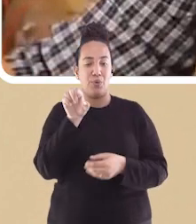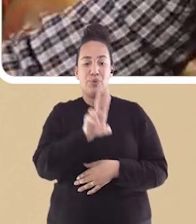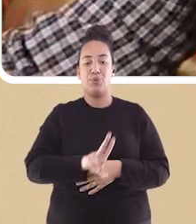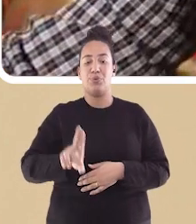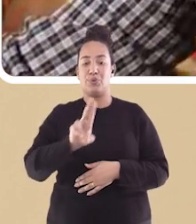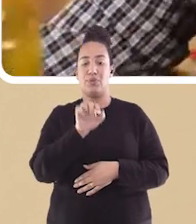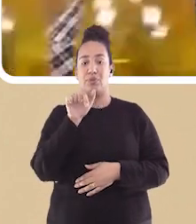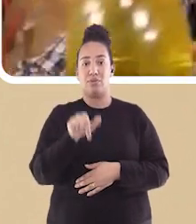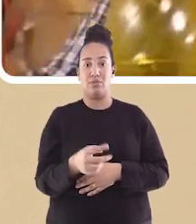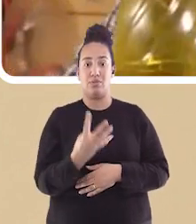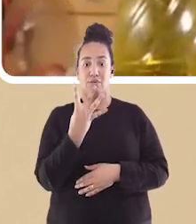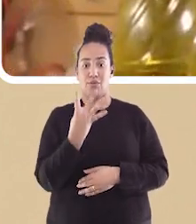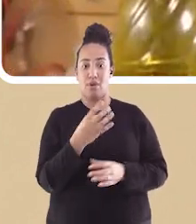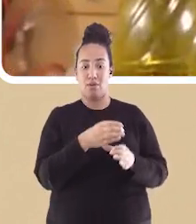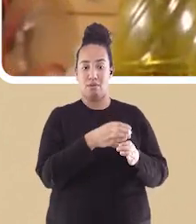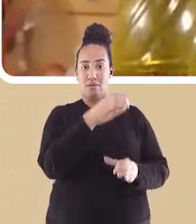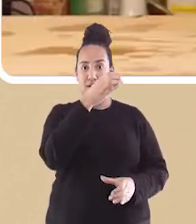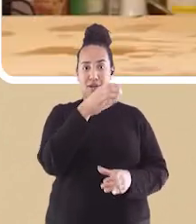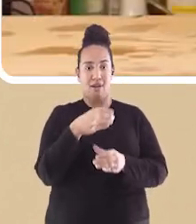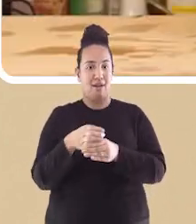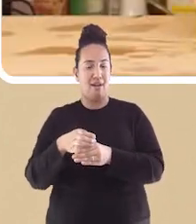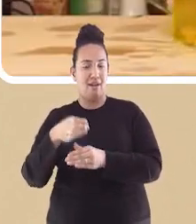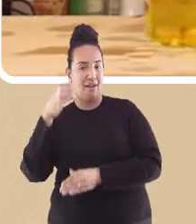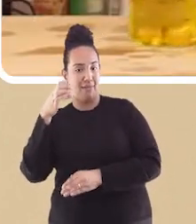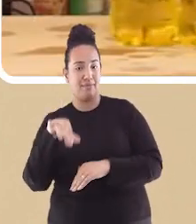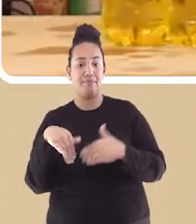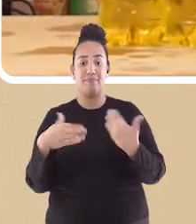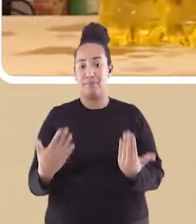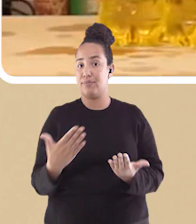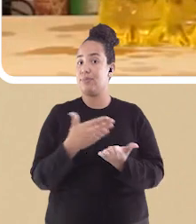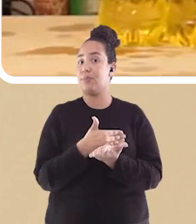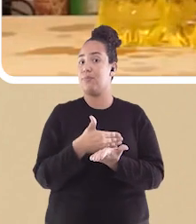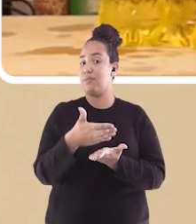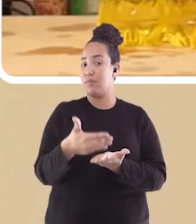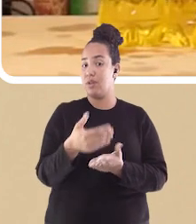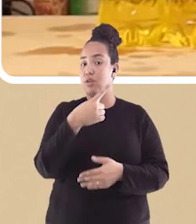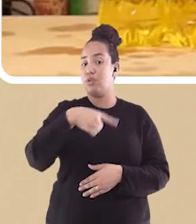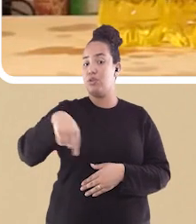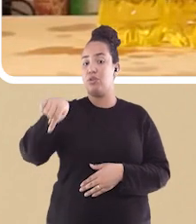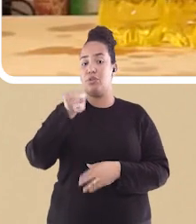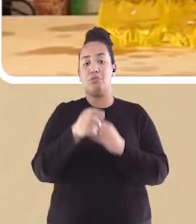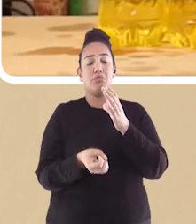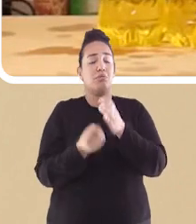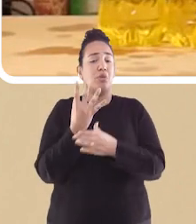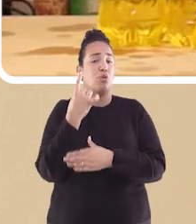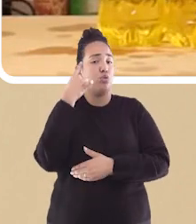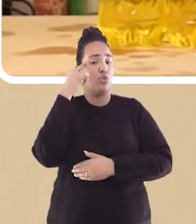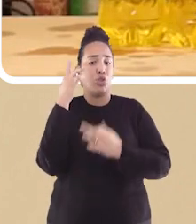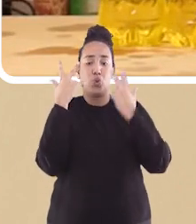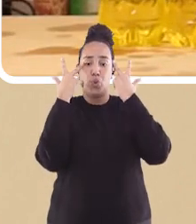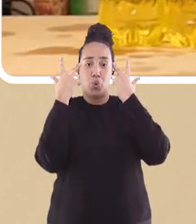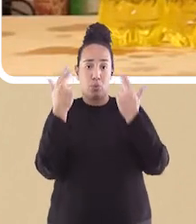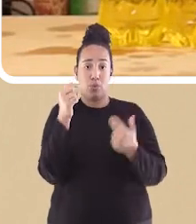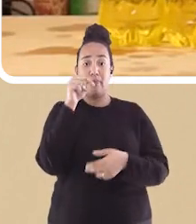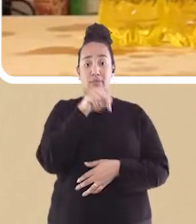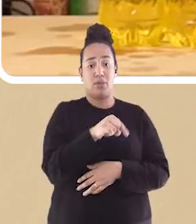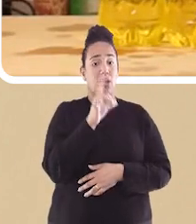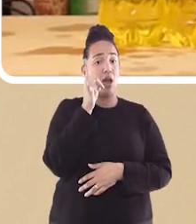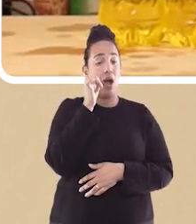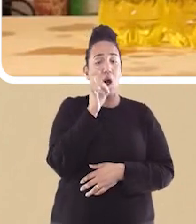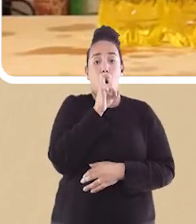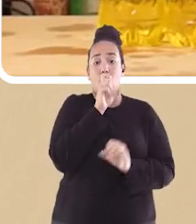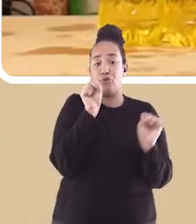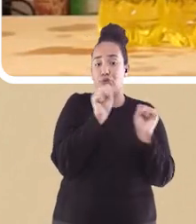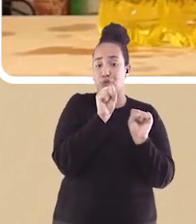usando essas 4 garrafas. Para começar, a gente vai simular um dia comum. Nessa garrafa aqui eu tenho água